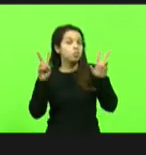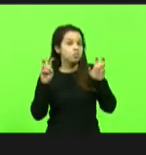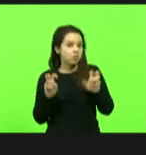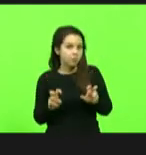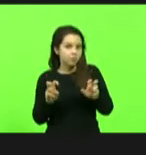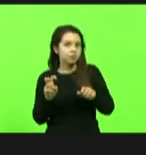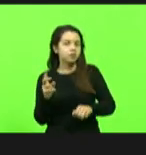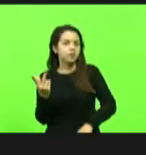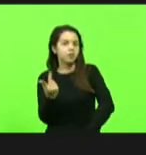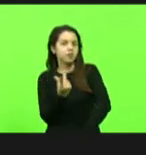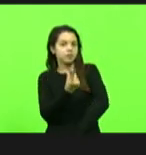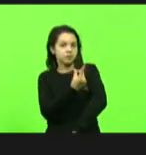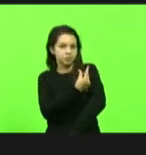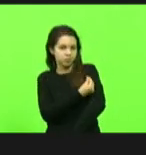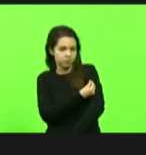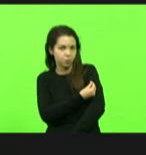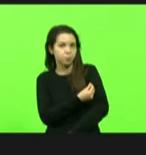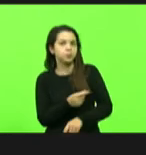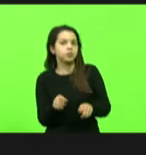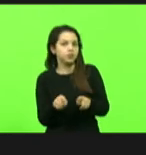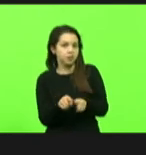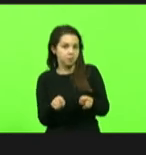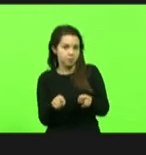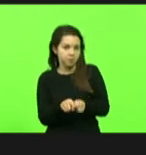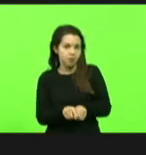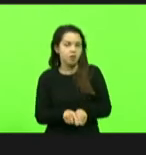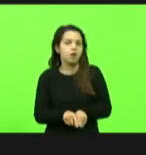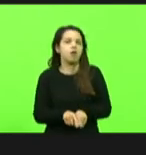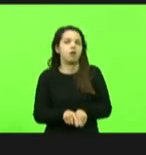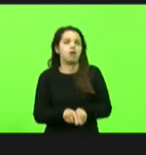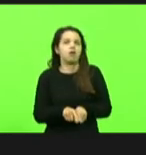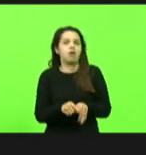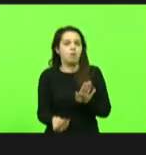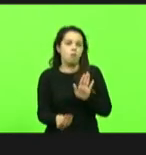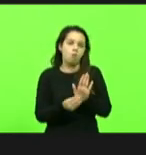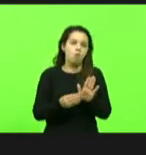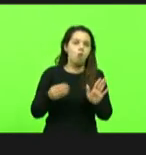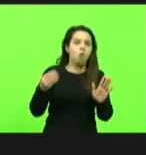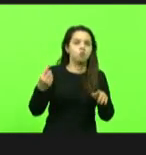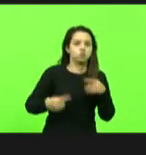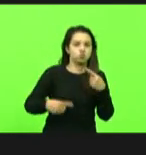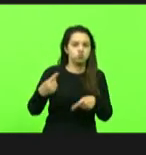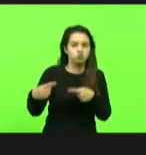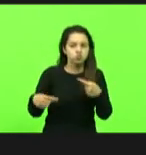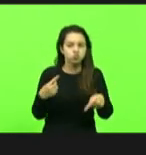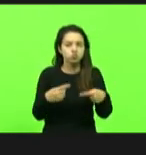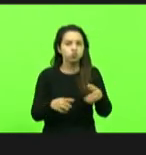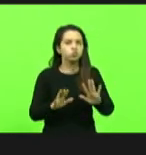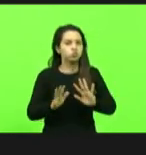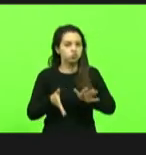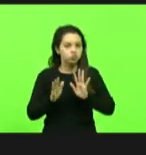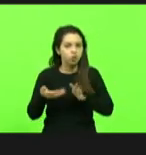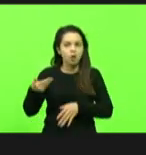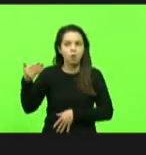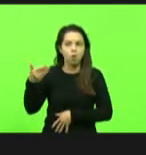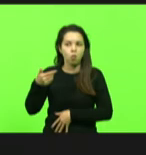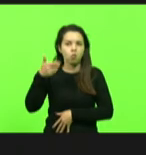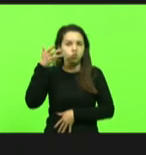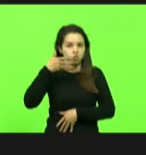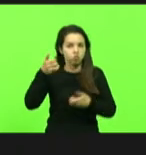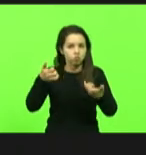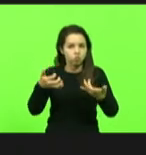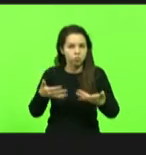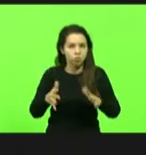também posta como pauta aqui por diversas falas que nos antecederam,